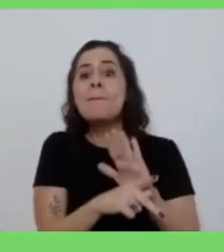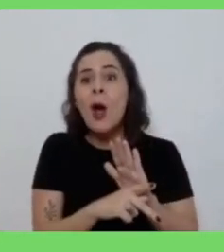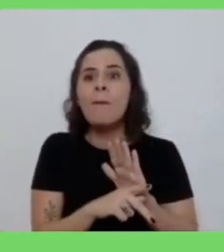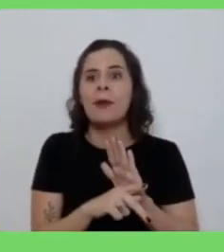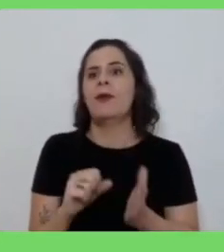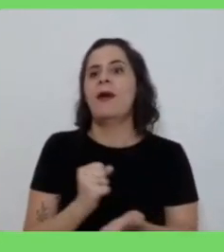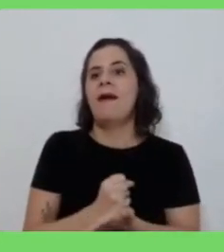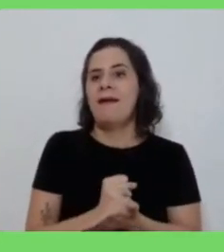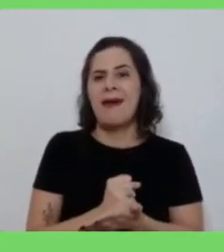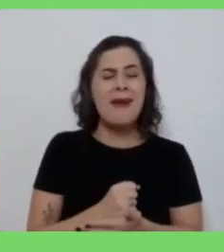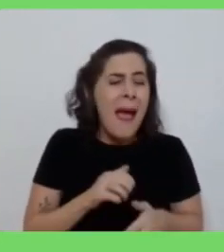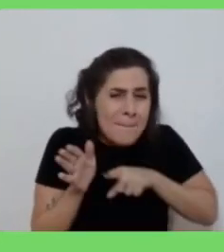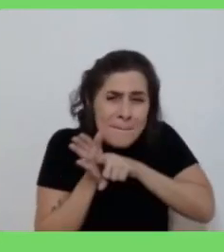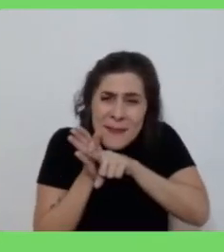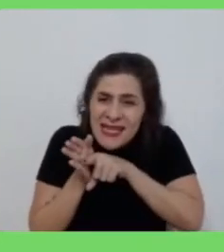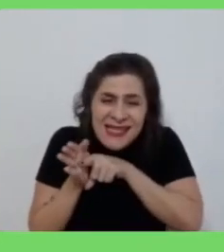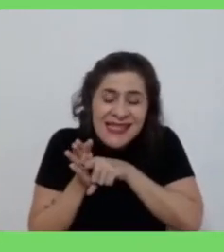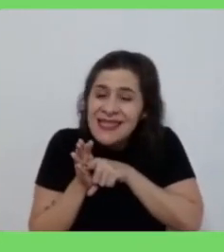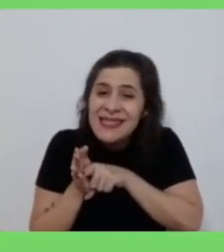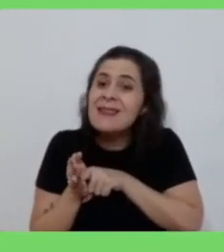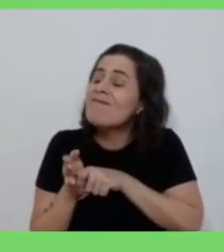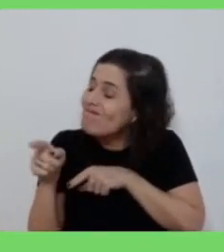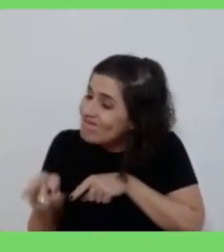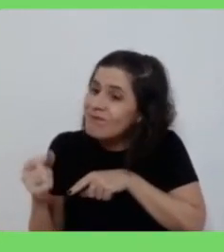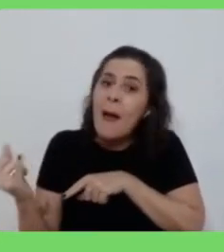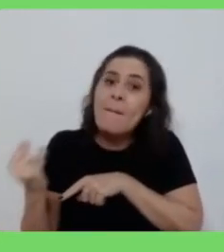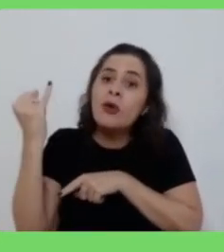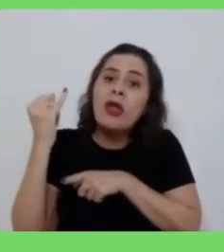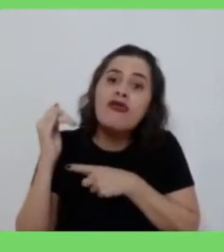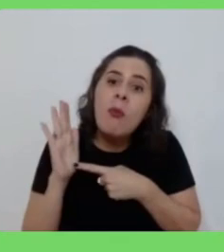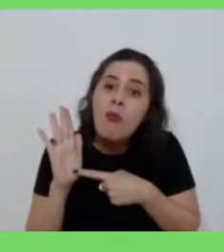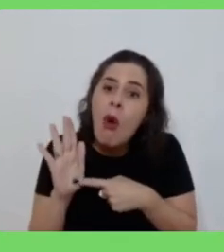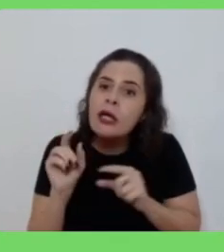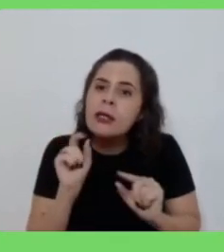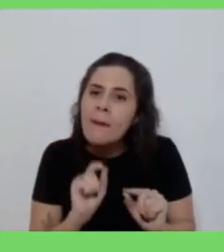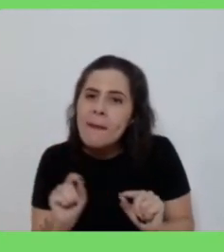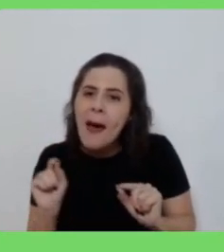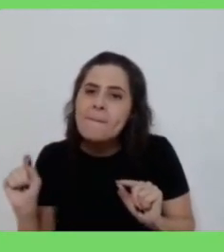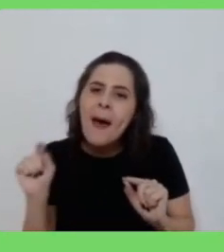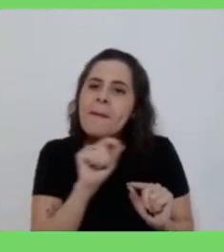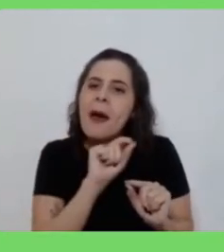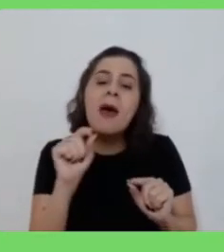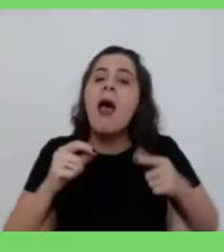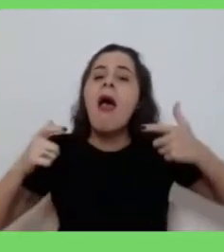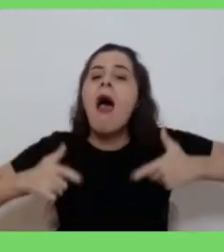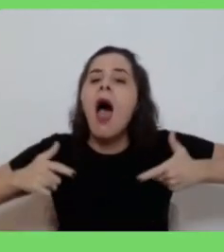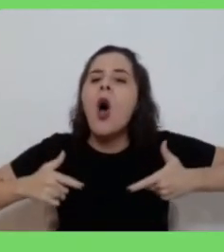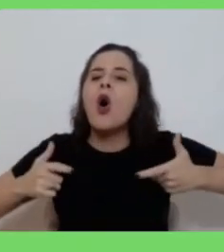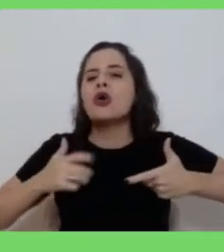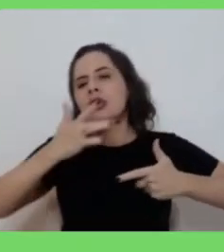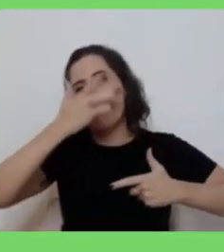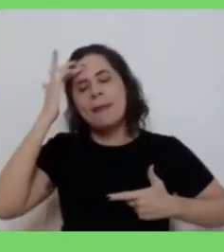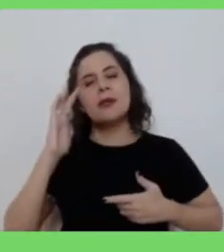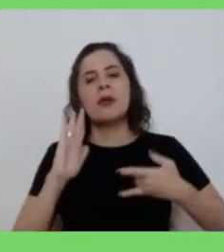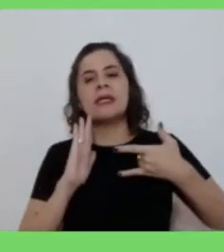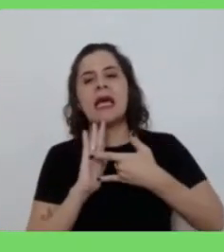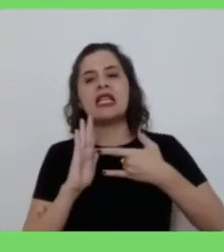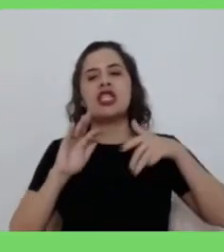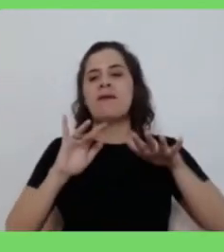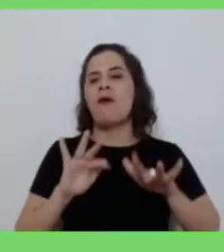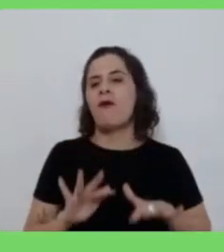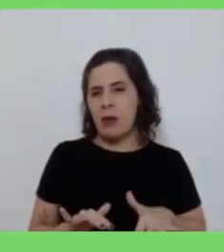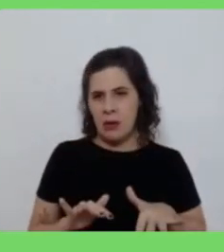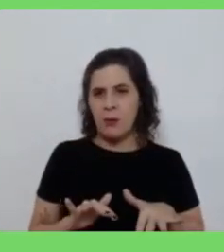de senso e demografia são muito importantes para começar a localizar os desenvolvedores né exato e naquele